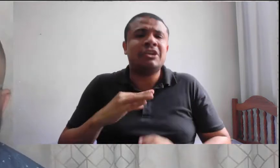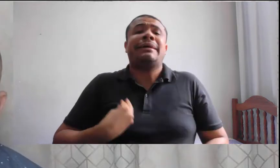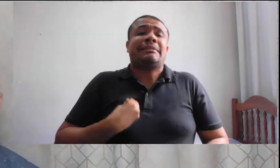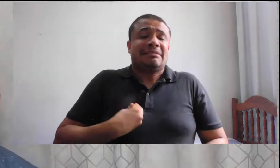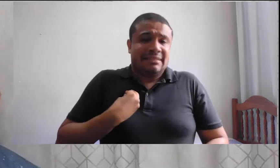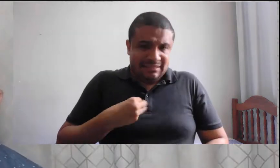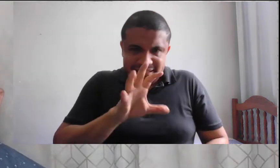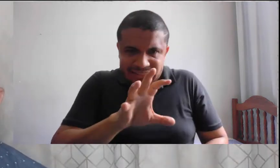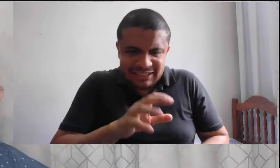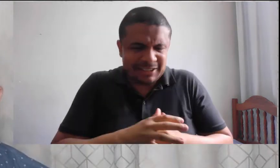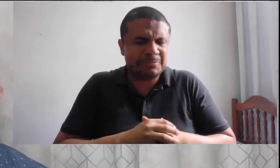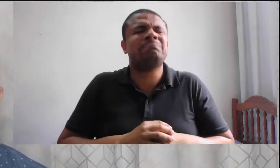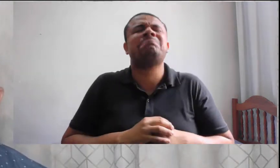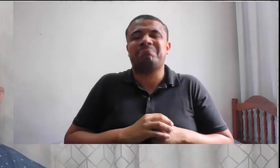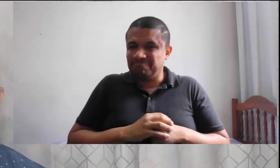vivia assim,